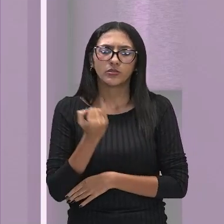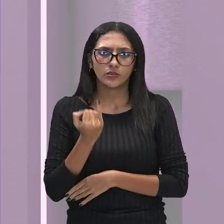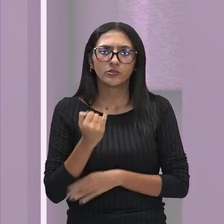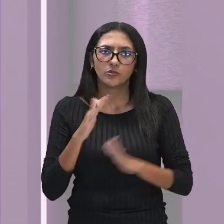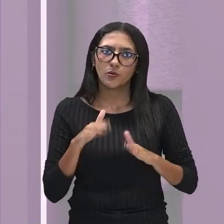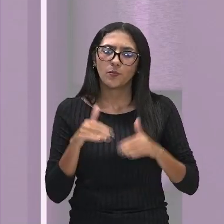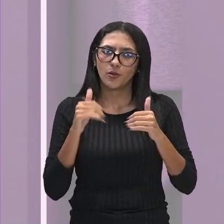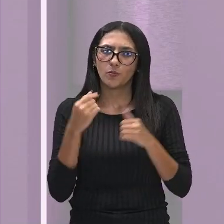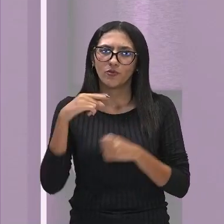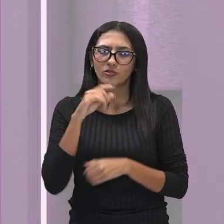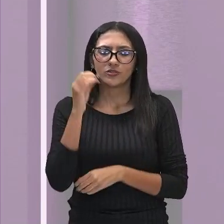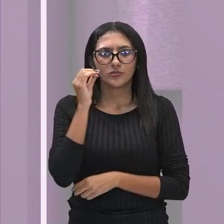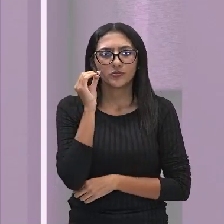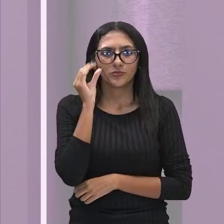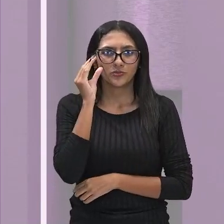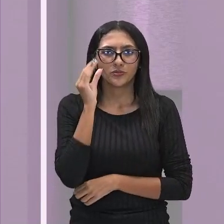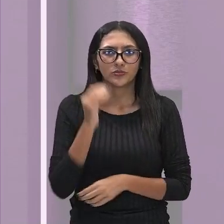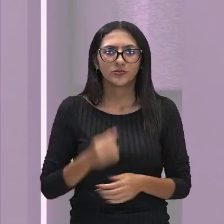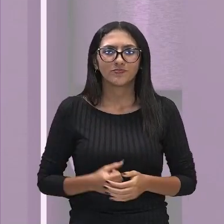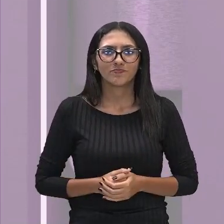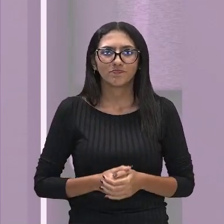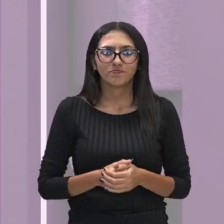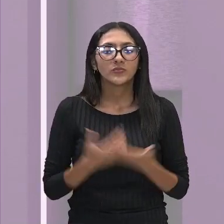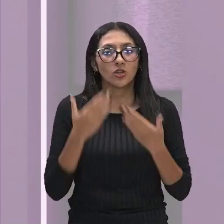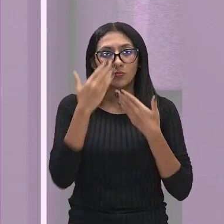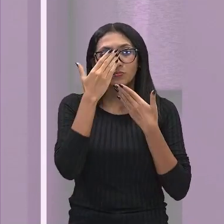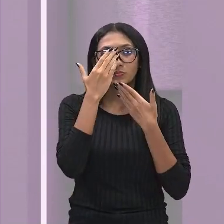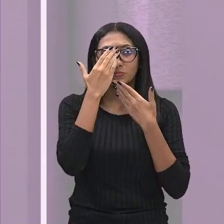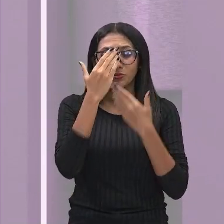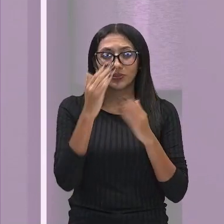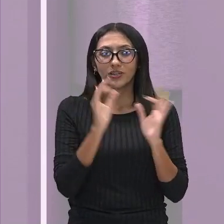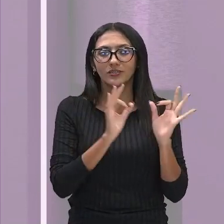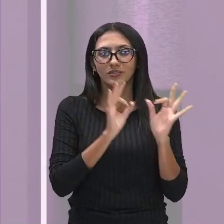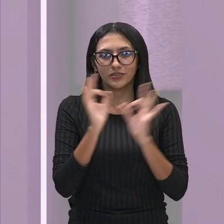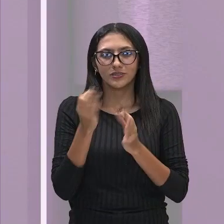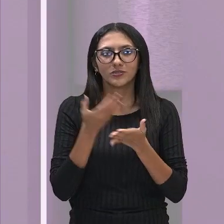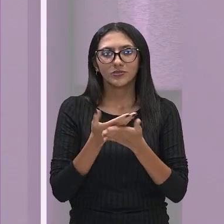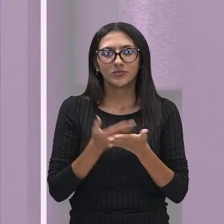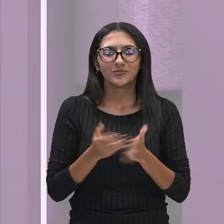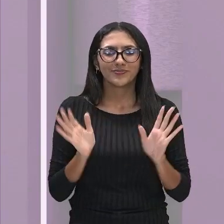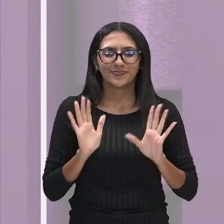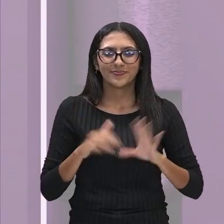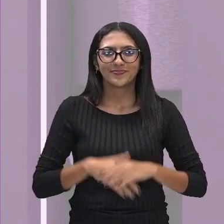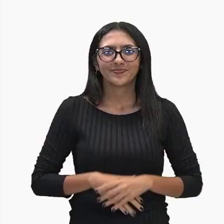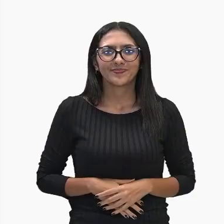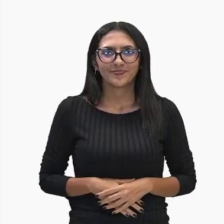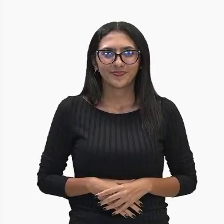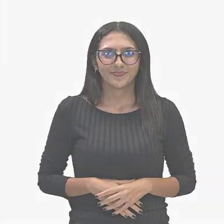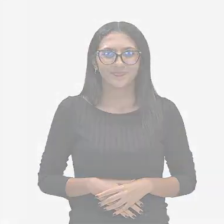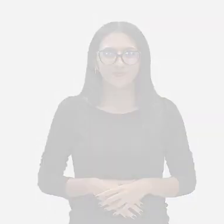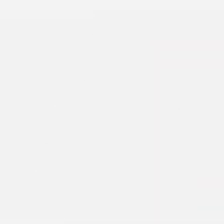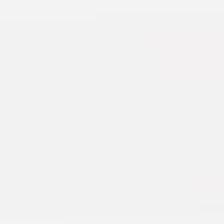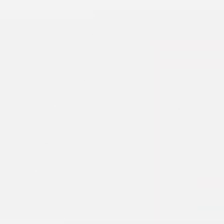diferença aí no seu rendimento. Então, muito obrigada pela sua companhia e até o próximo encontro.